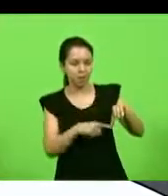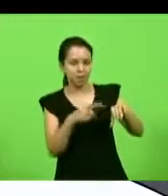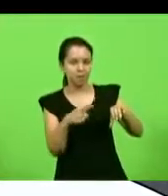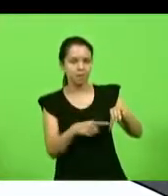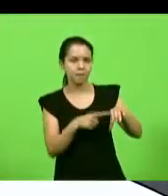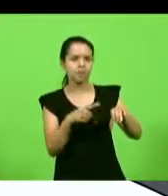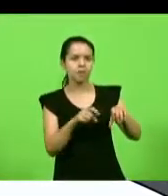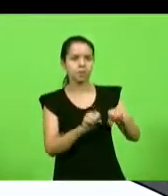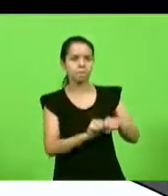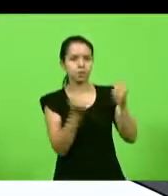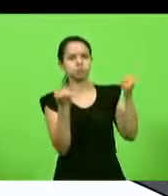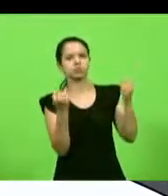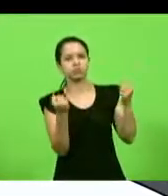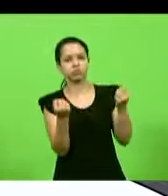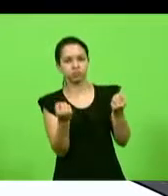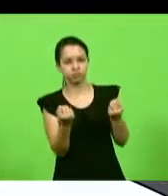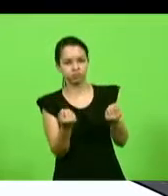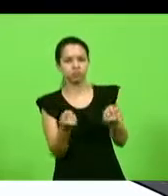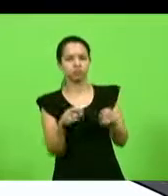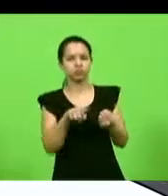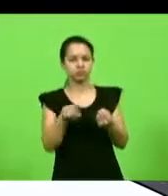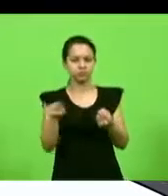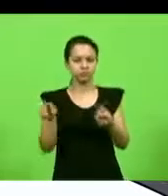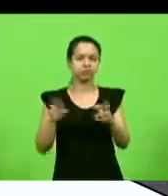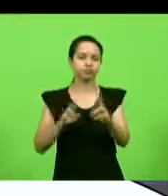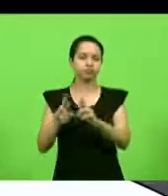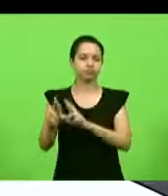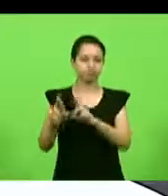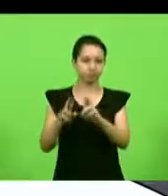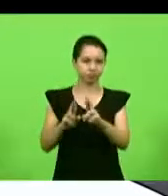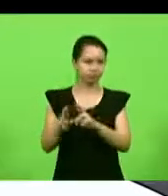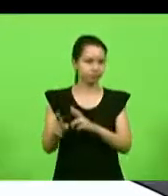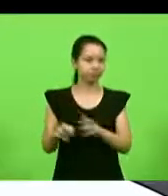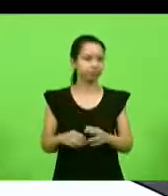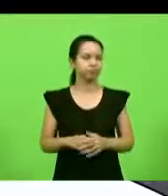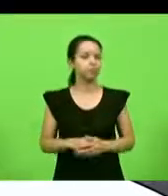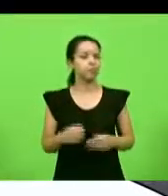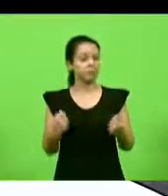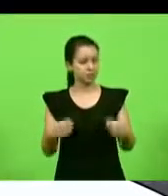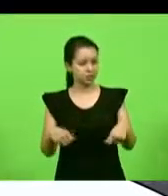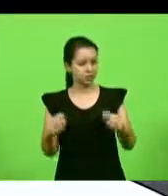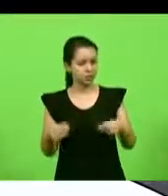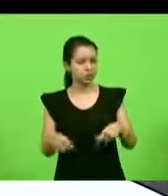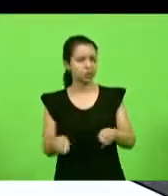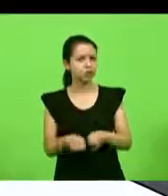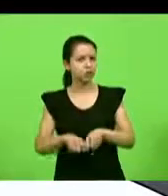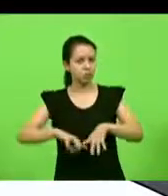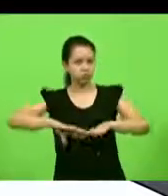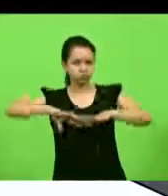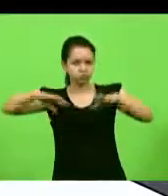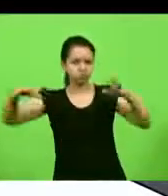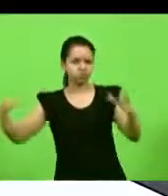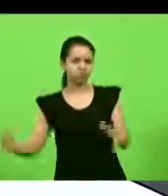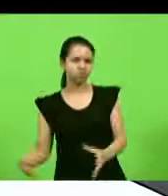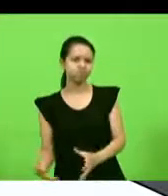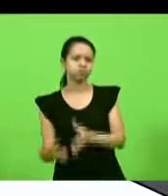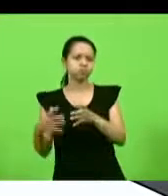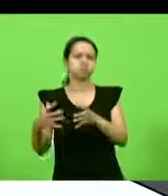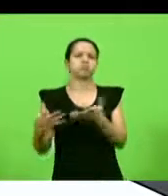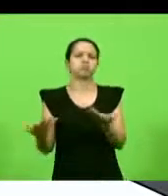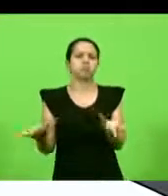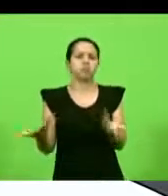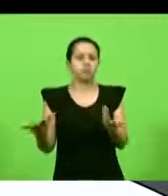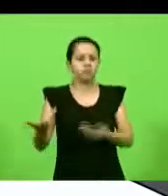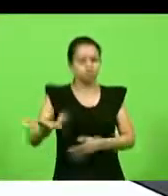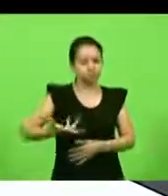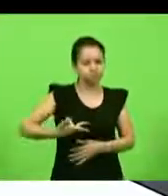nessas estradas. Que se faça um mutirão, então, que se dê velocidade,